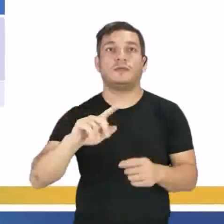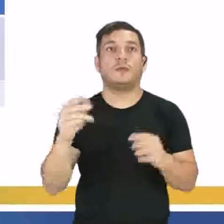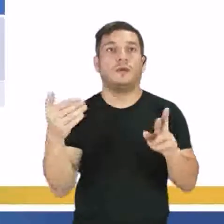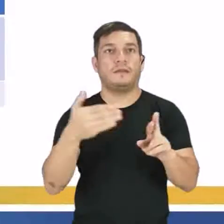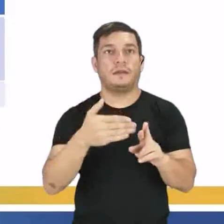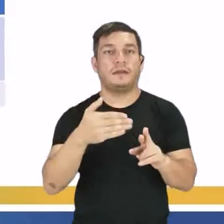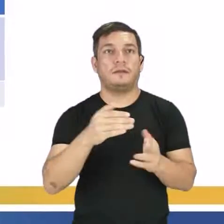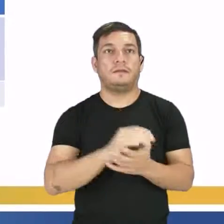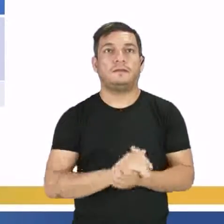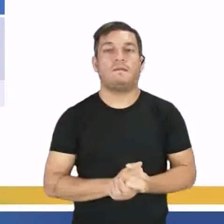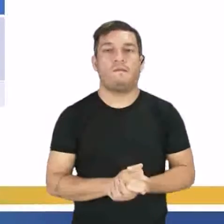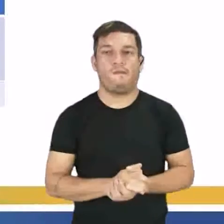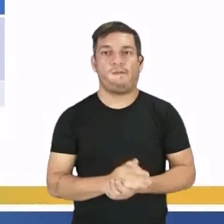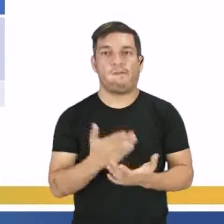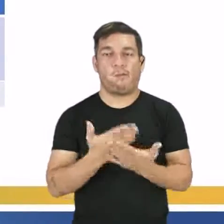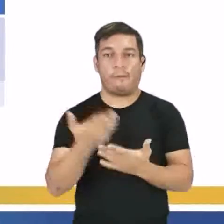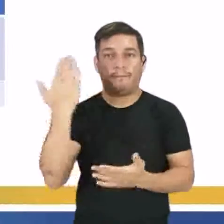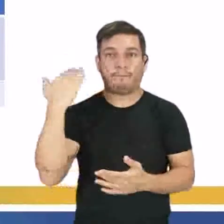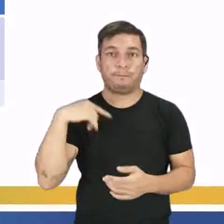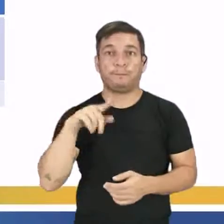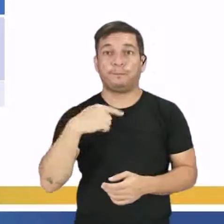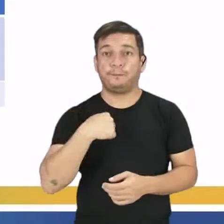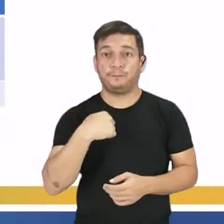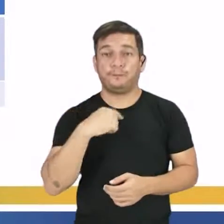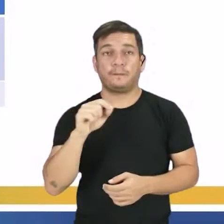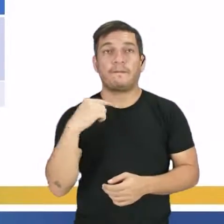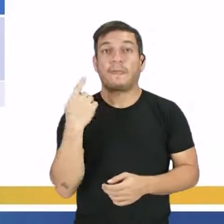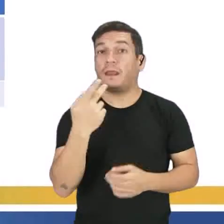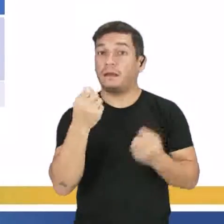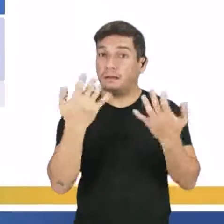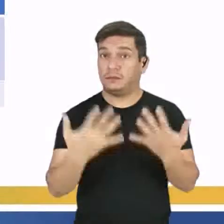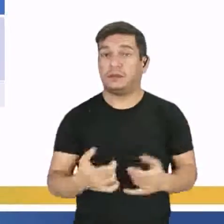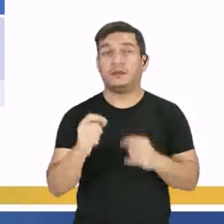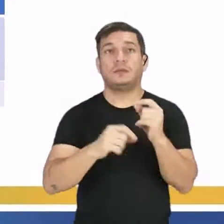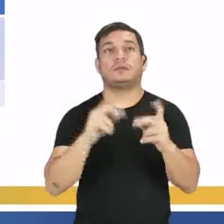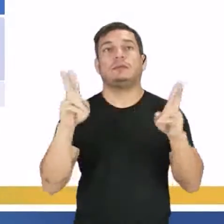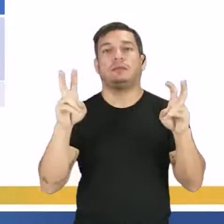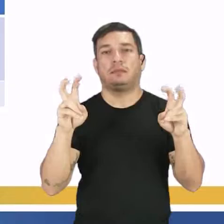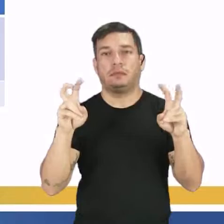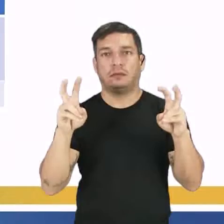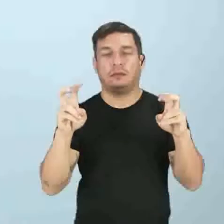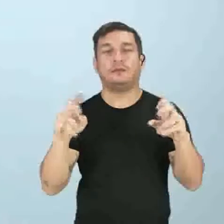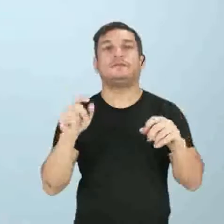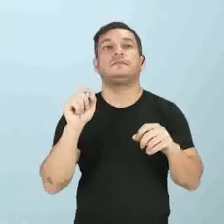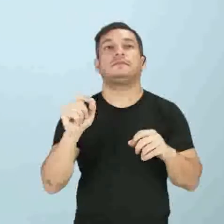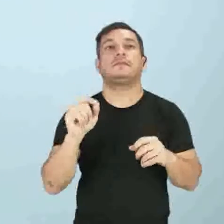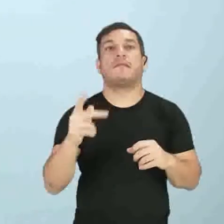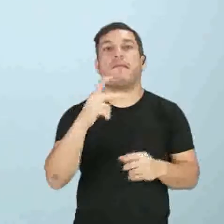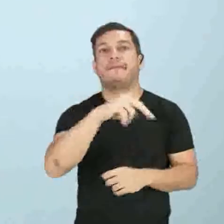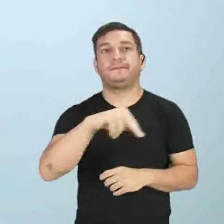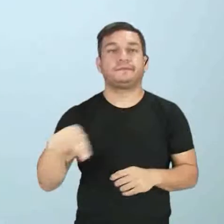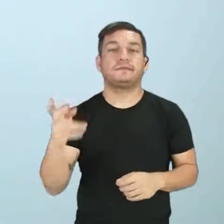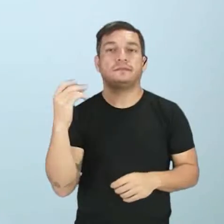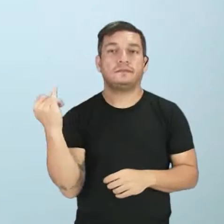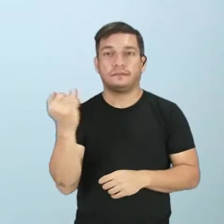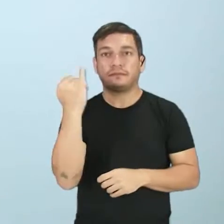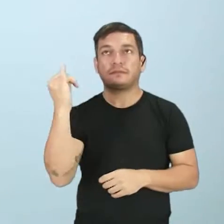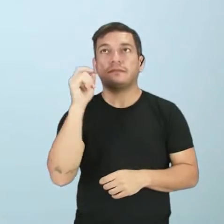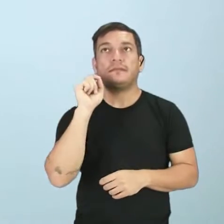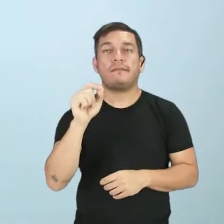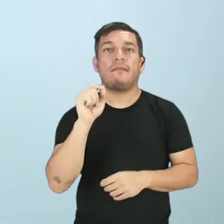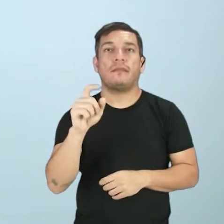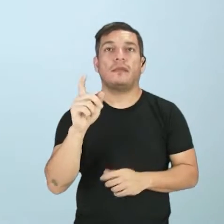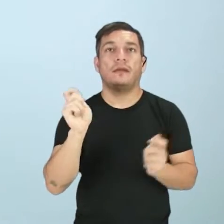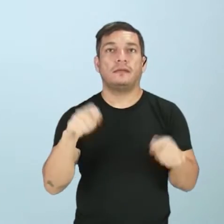a eles. Então, nas outras aulas, nós falamos sobre esse assunto, né? Que o papel do pronome